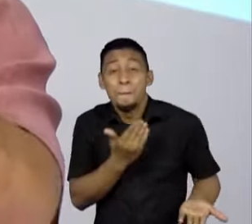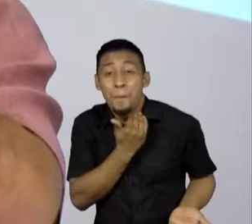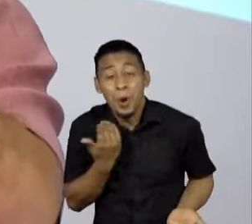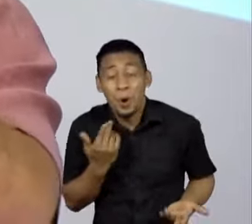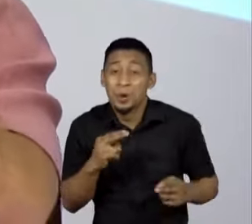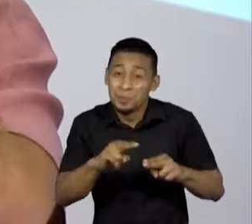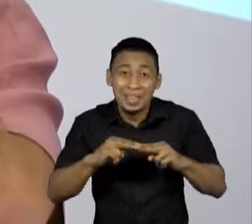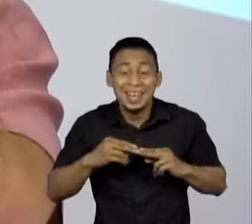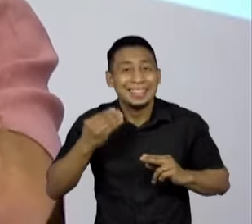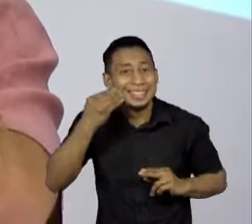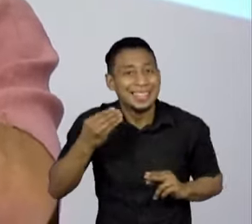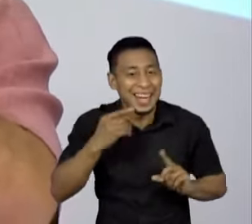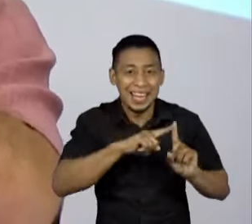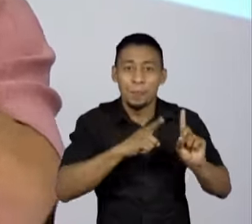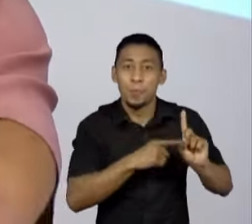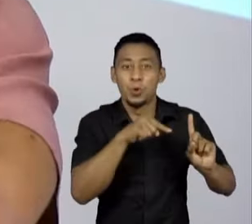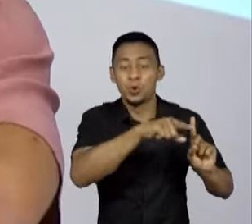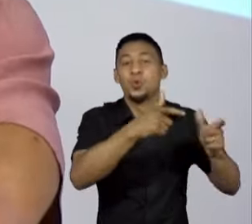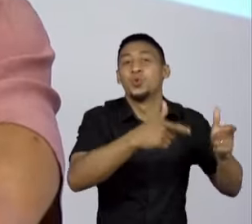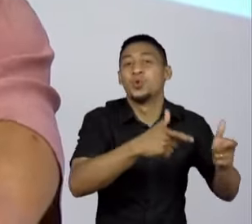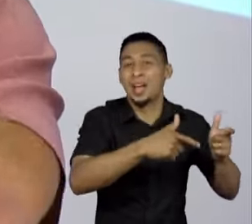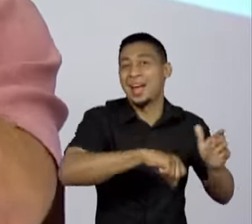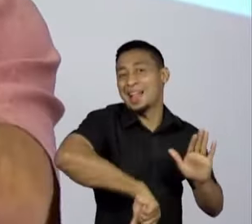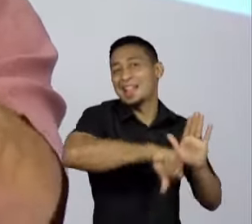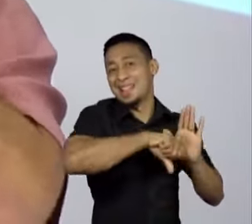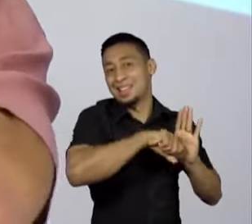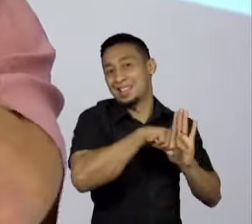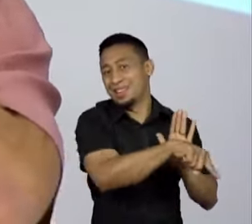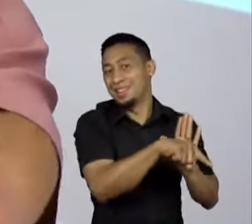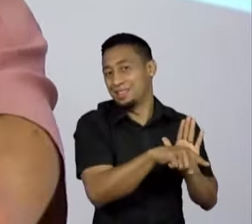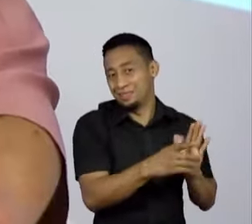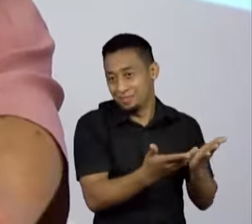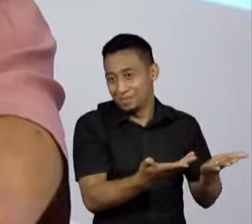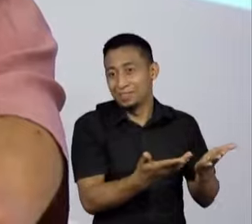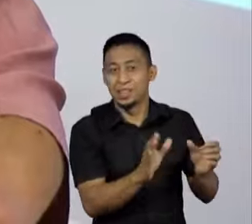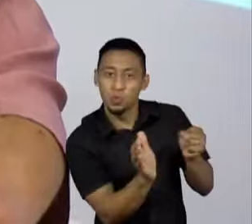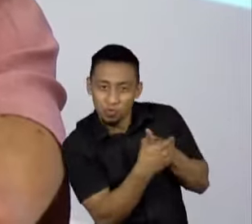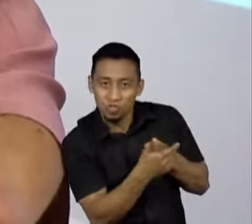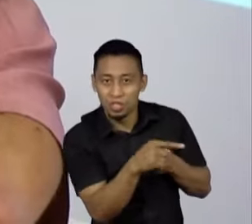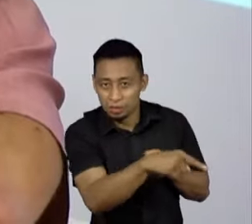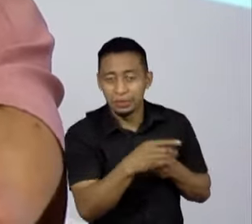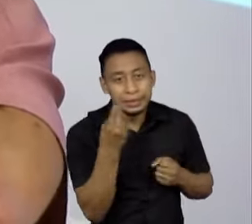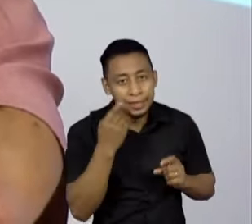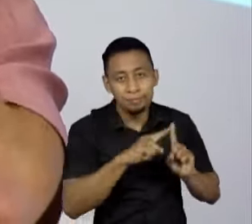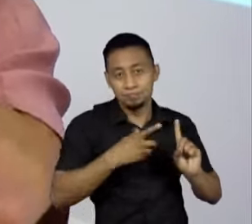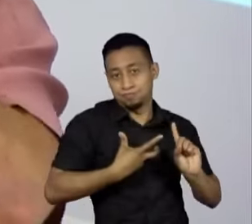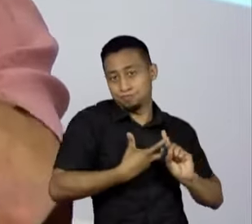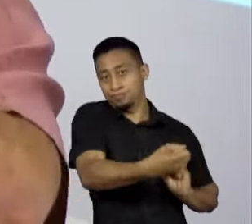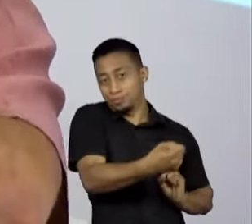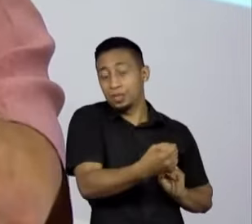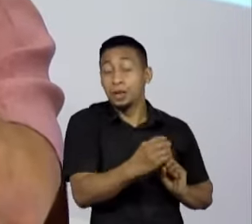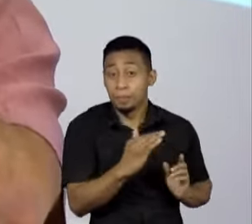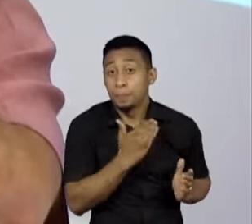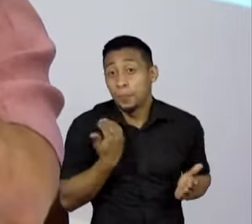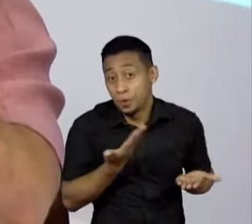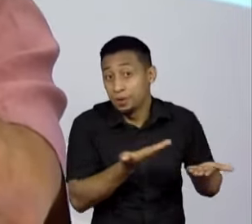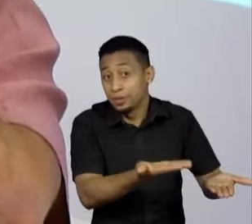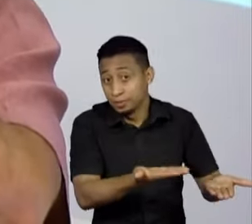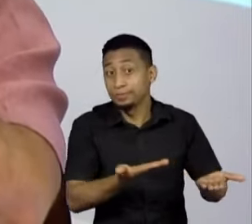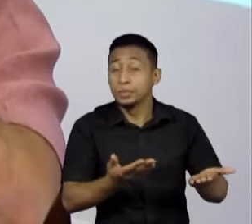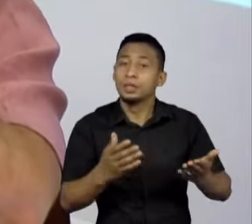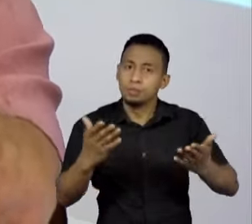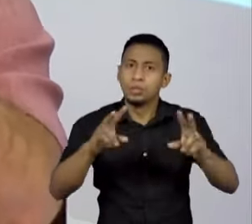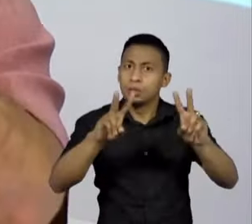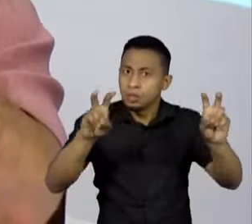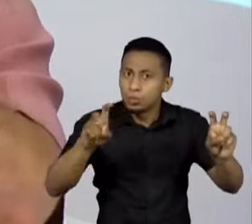dessas mulheres, mulheres negras. E na ocasião em que a gente se encontrou, você me trouxe uma perspectiva muito inédita sobre